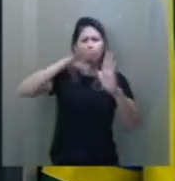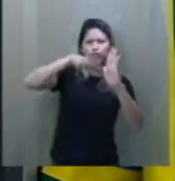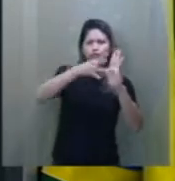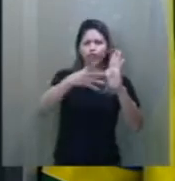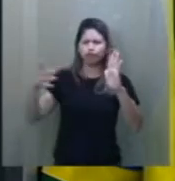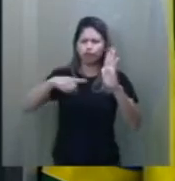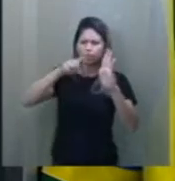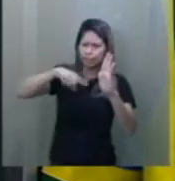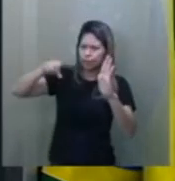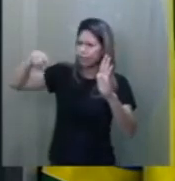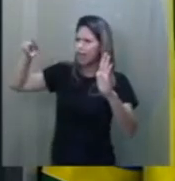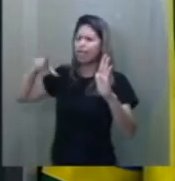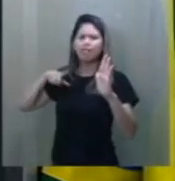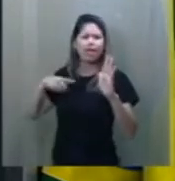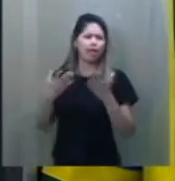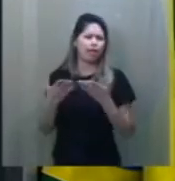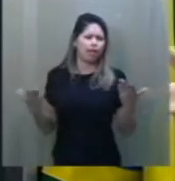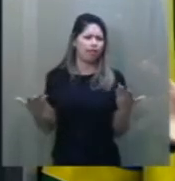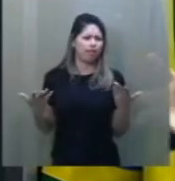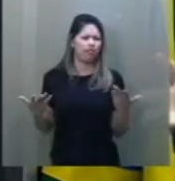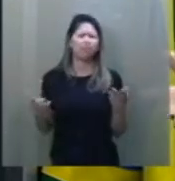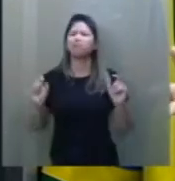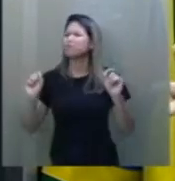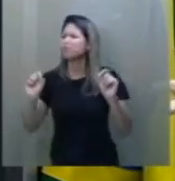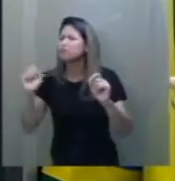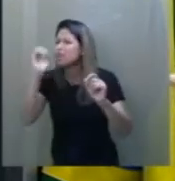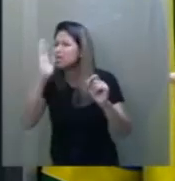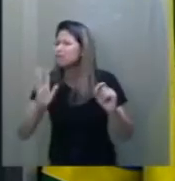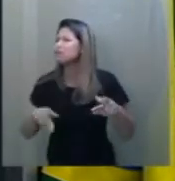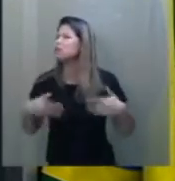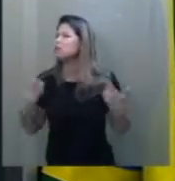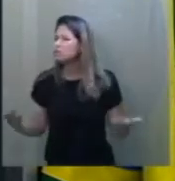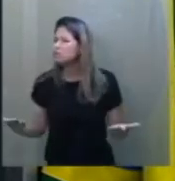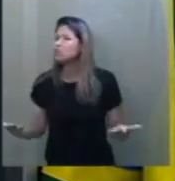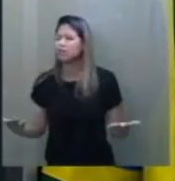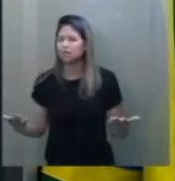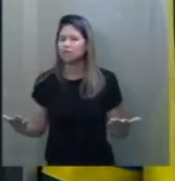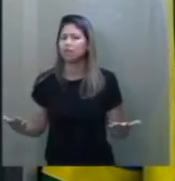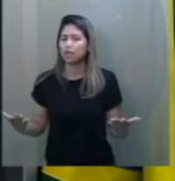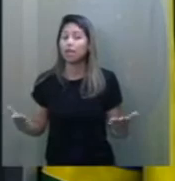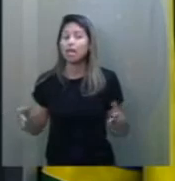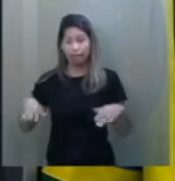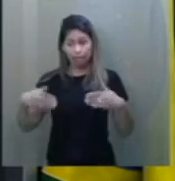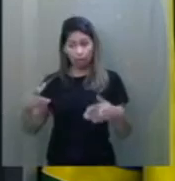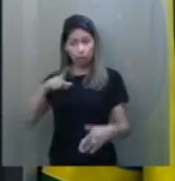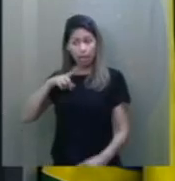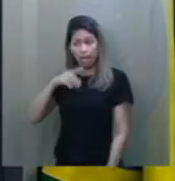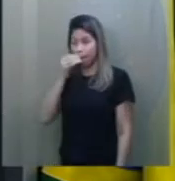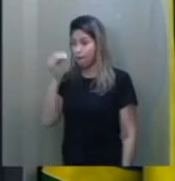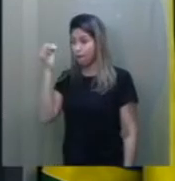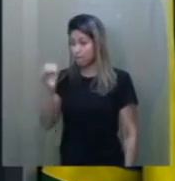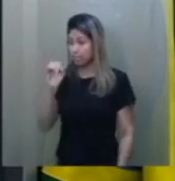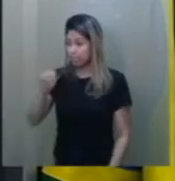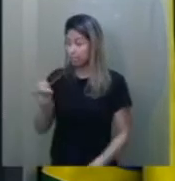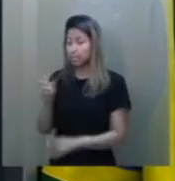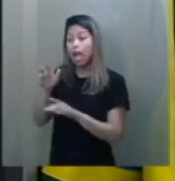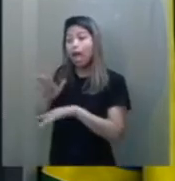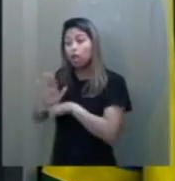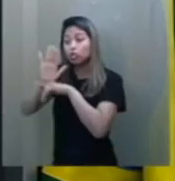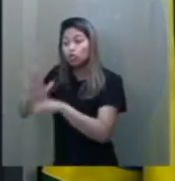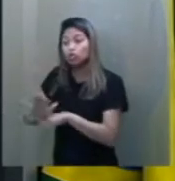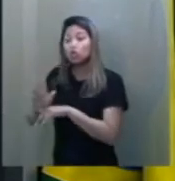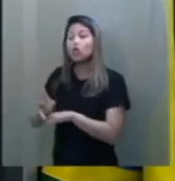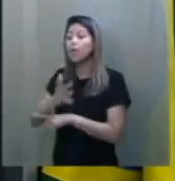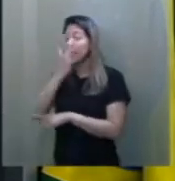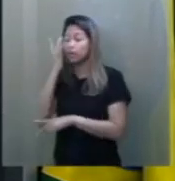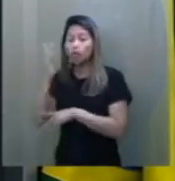estimativas. Que Brasil é esse? Um Brasil que, quando a medida visa atender o pobre, os críticos